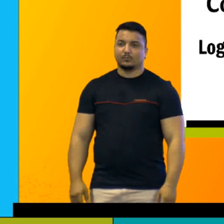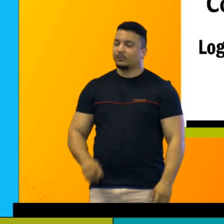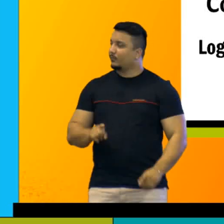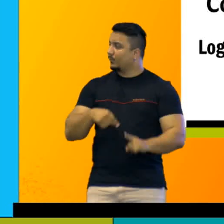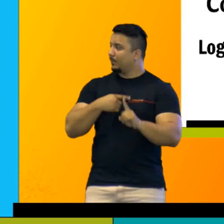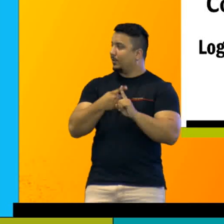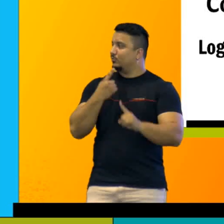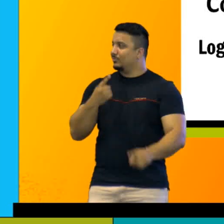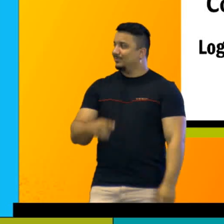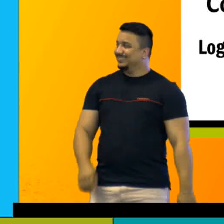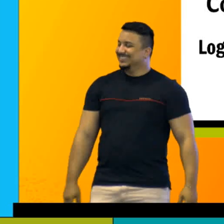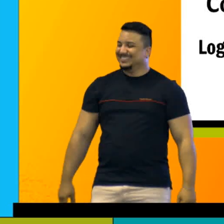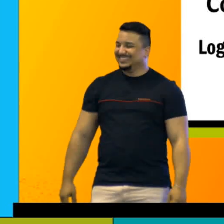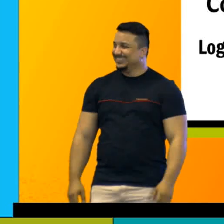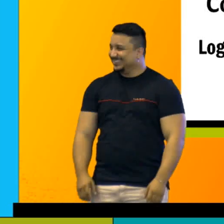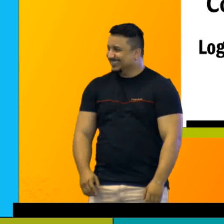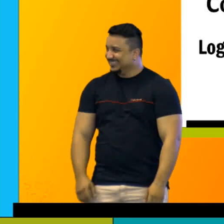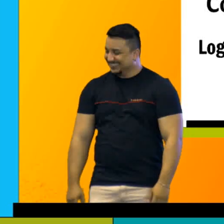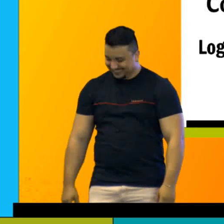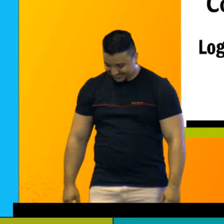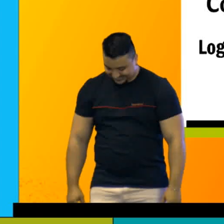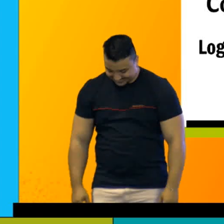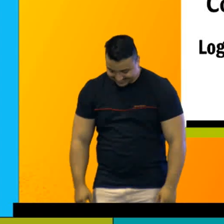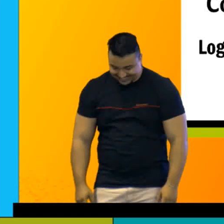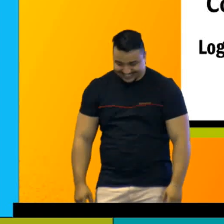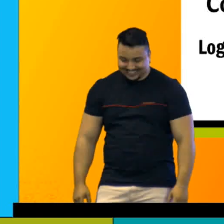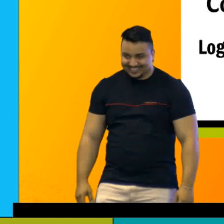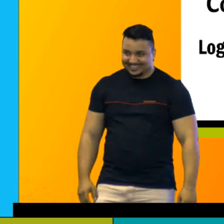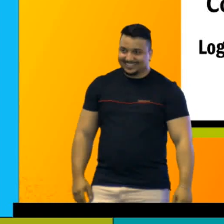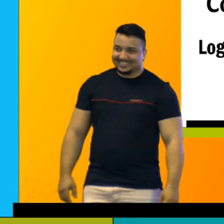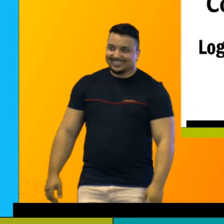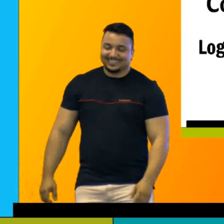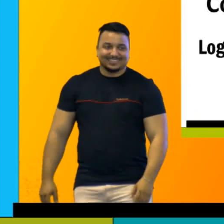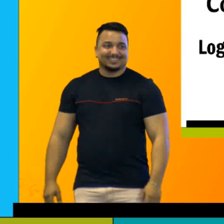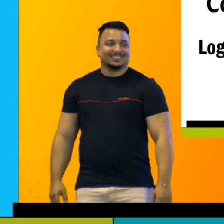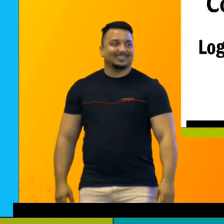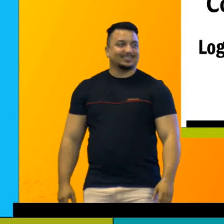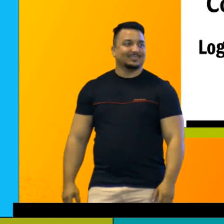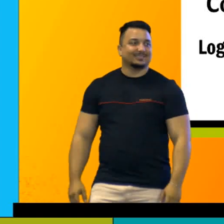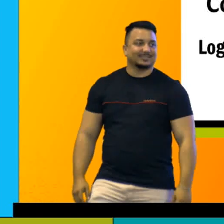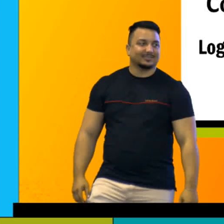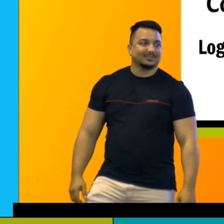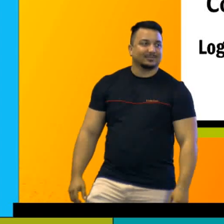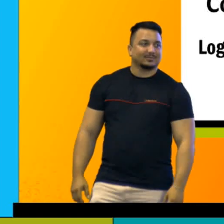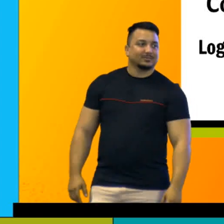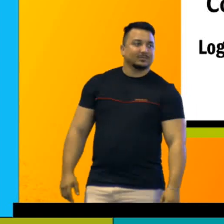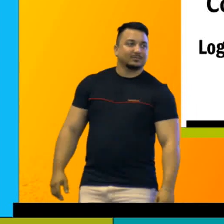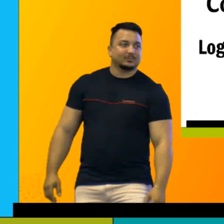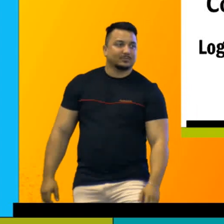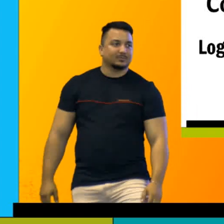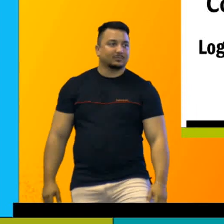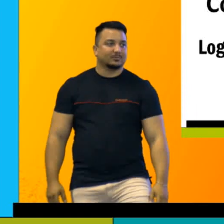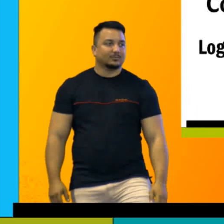Mais uma, vamos lá, 4ª questão. Hã?